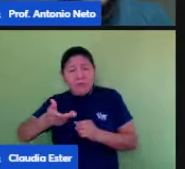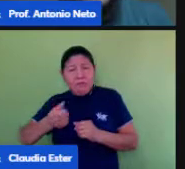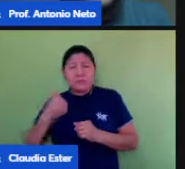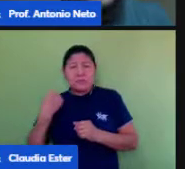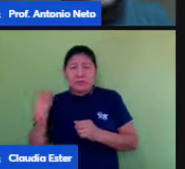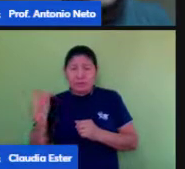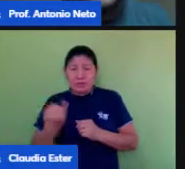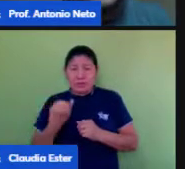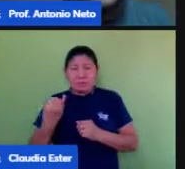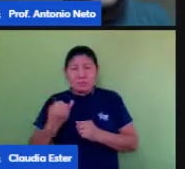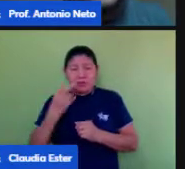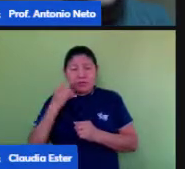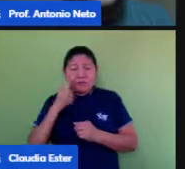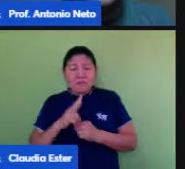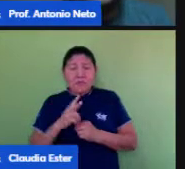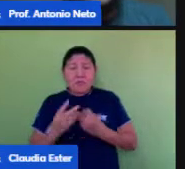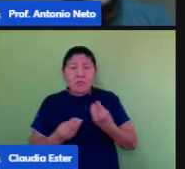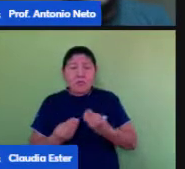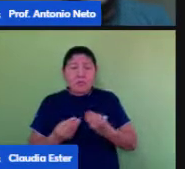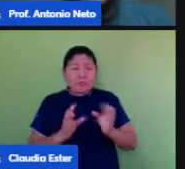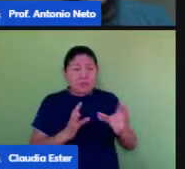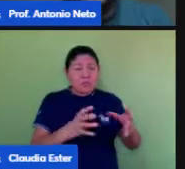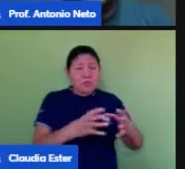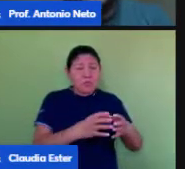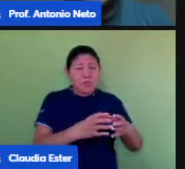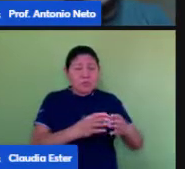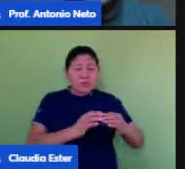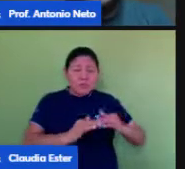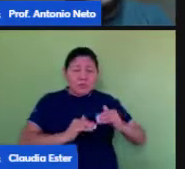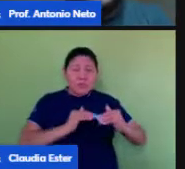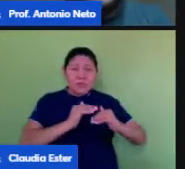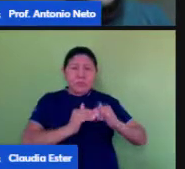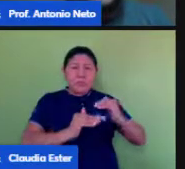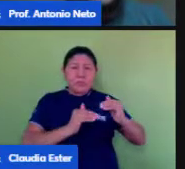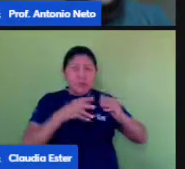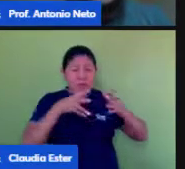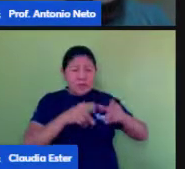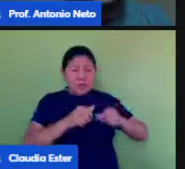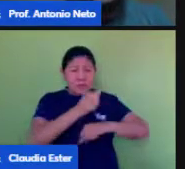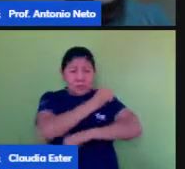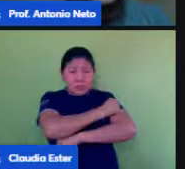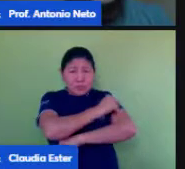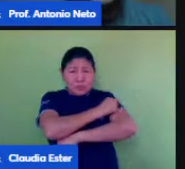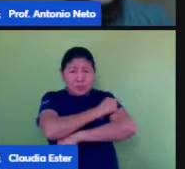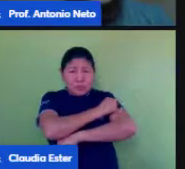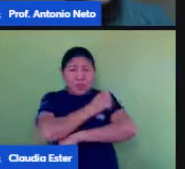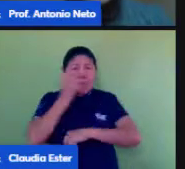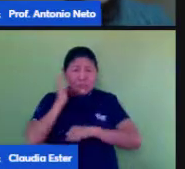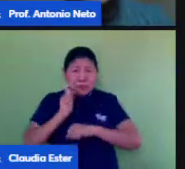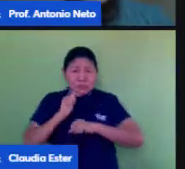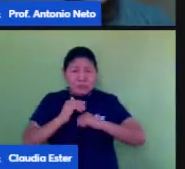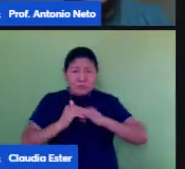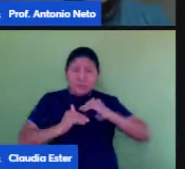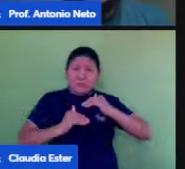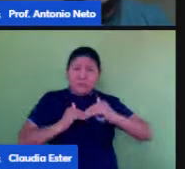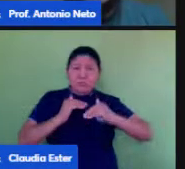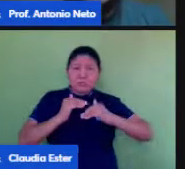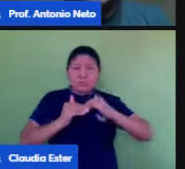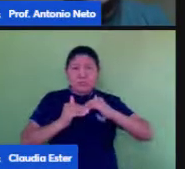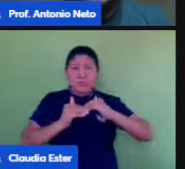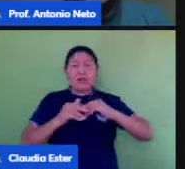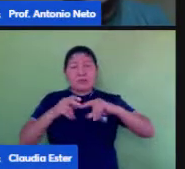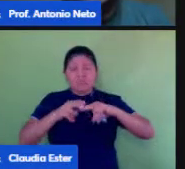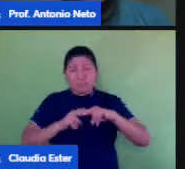estão no presencial, todos os alunos estão no nível 1 de complexidade. Então, parte daí. E de